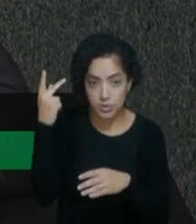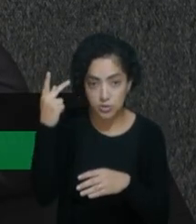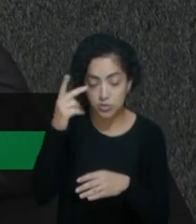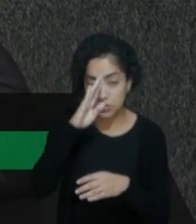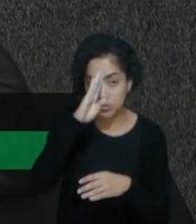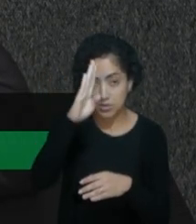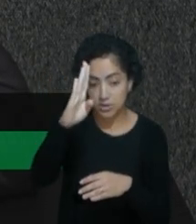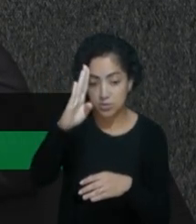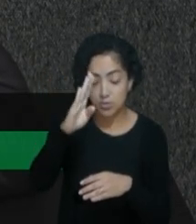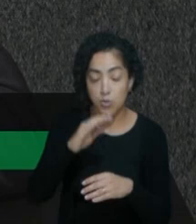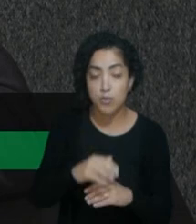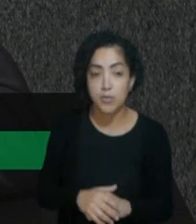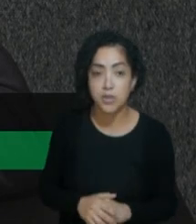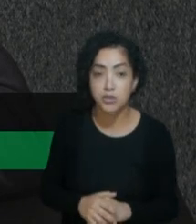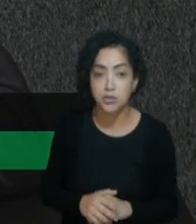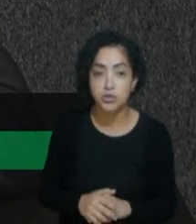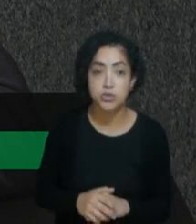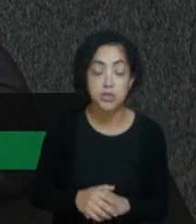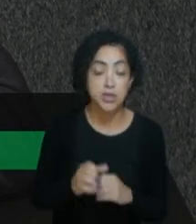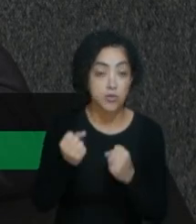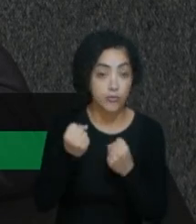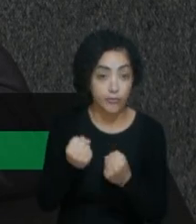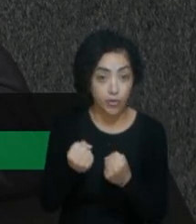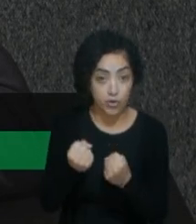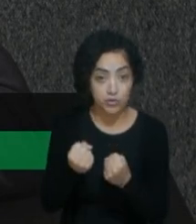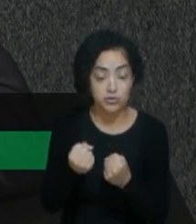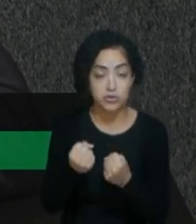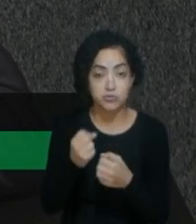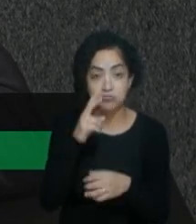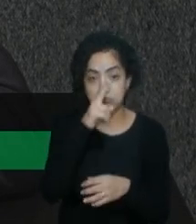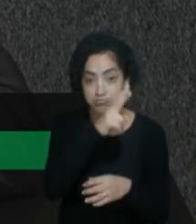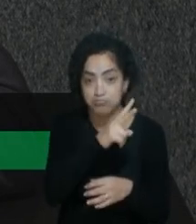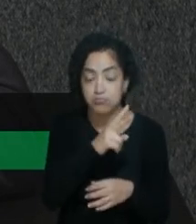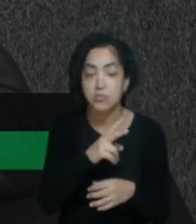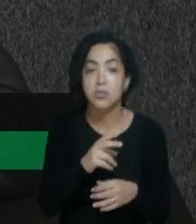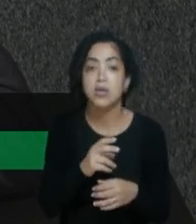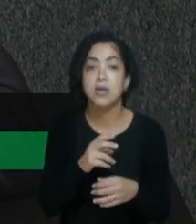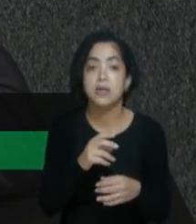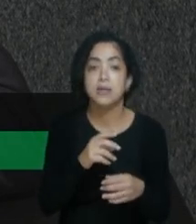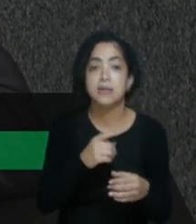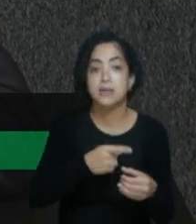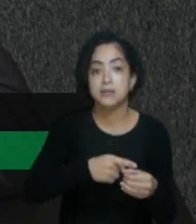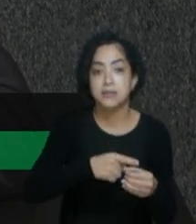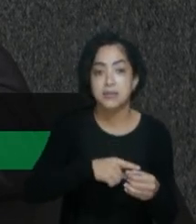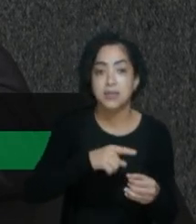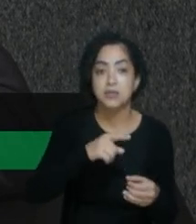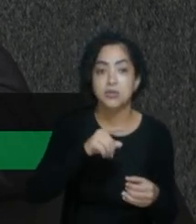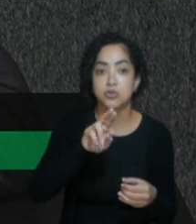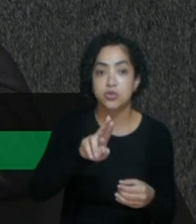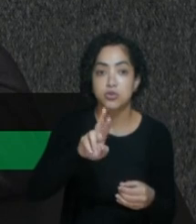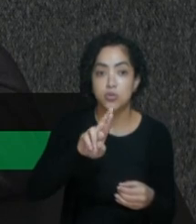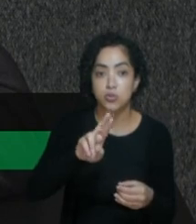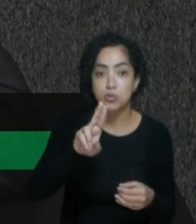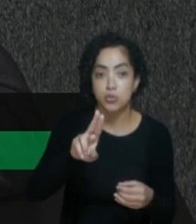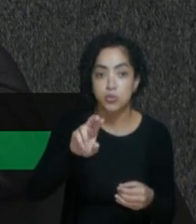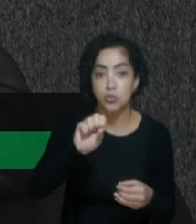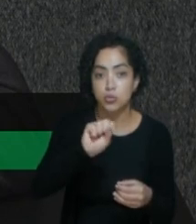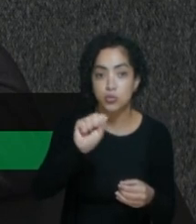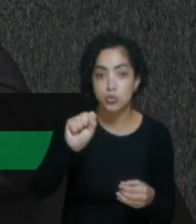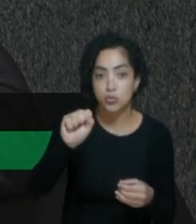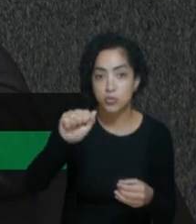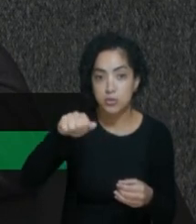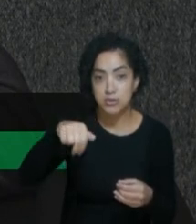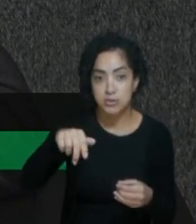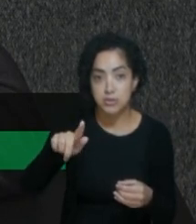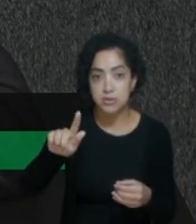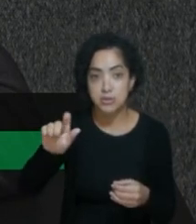Principalmente um grupo muito forte em Urussanga que faz eh essa atividade aí